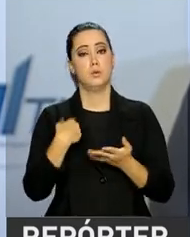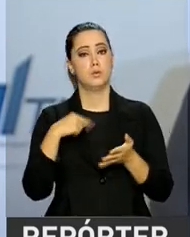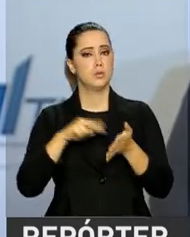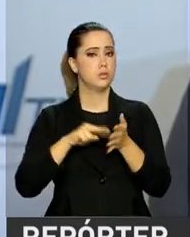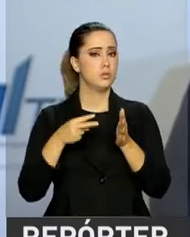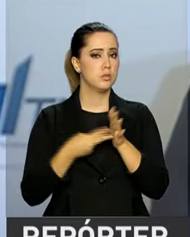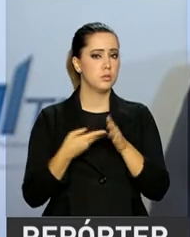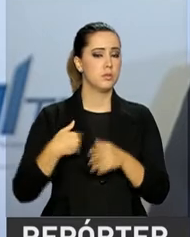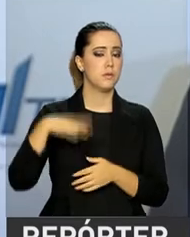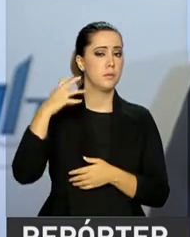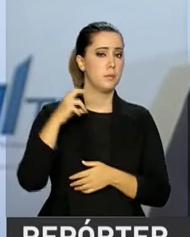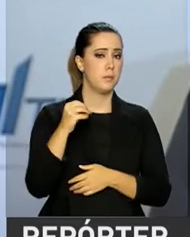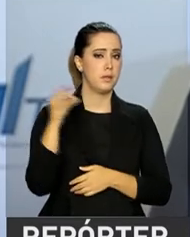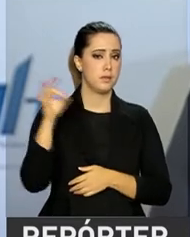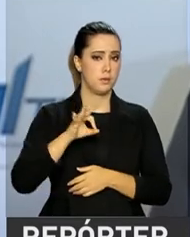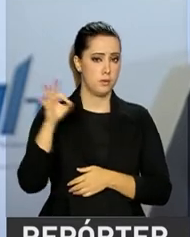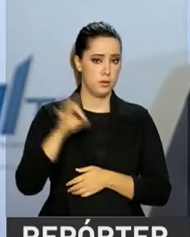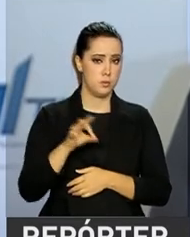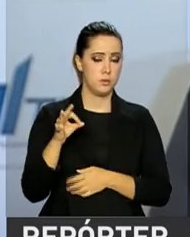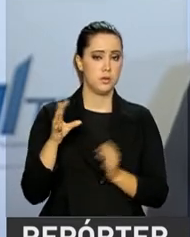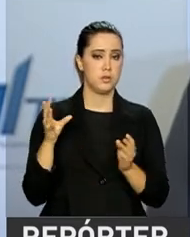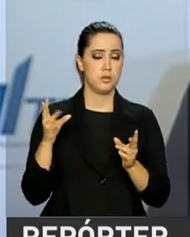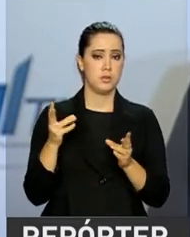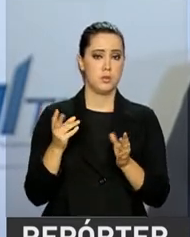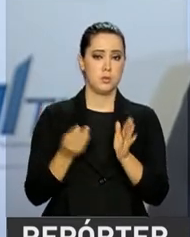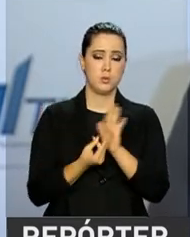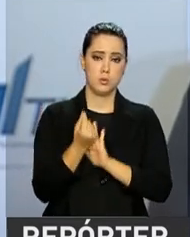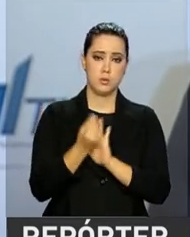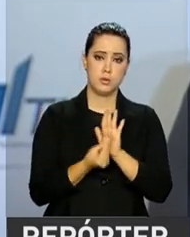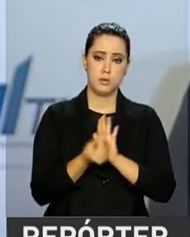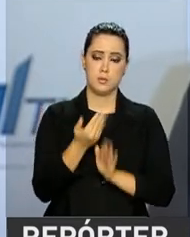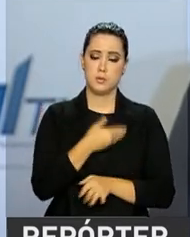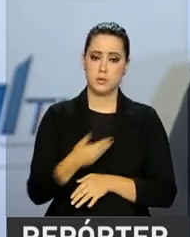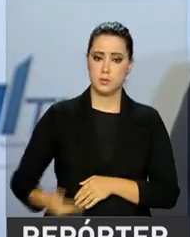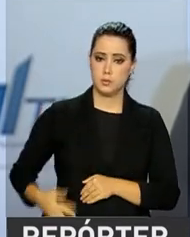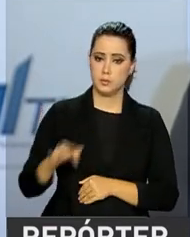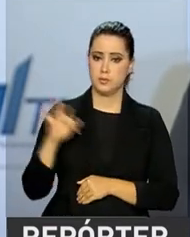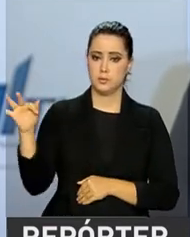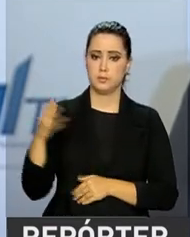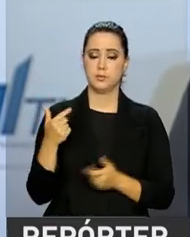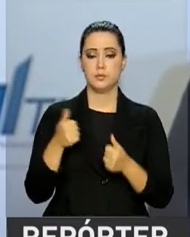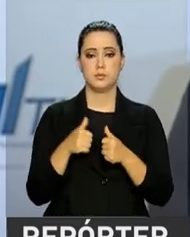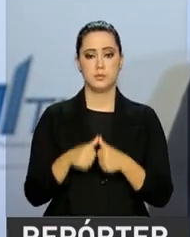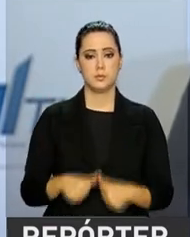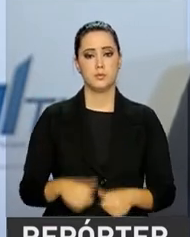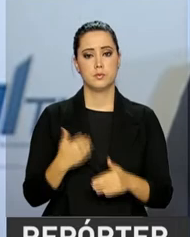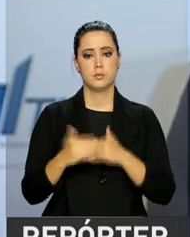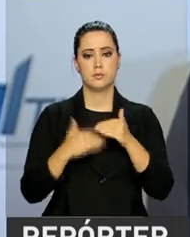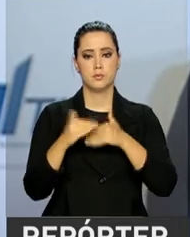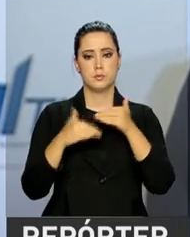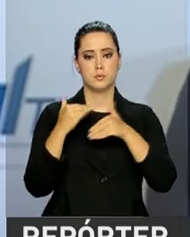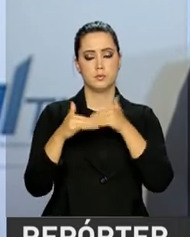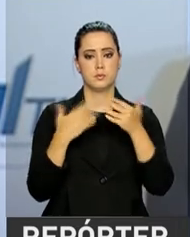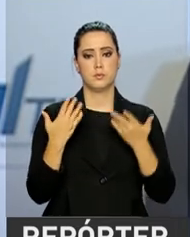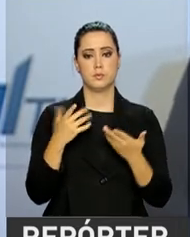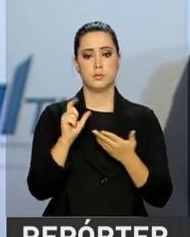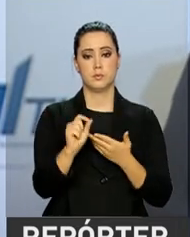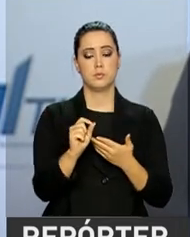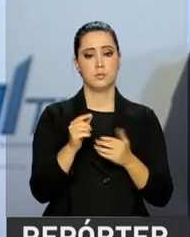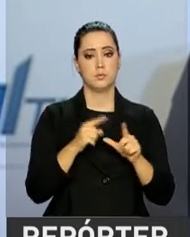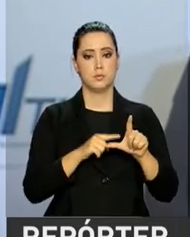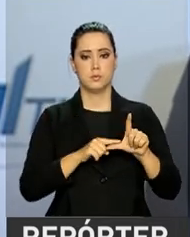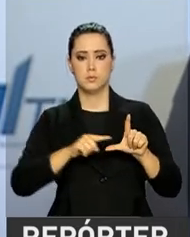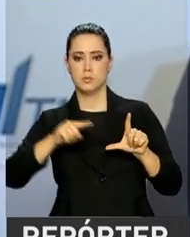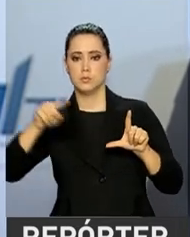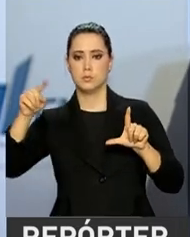mais de 50% do orçamento da União e está federal e está crescendo. Chegará